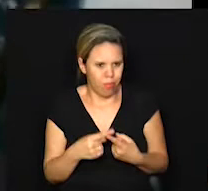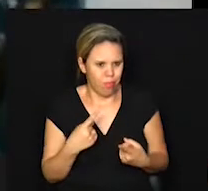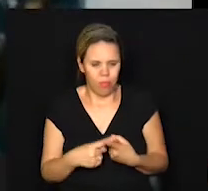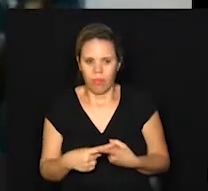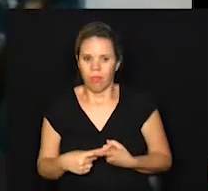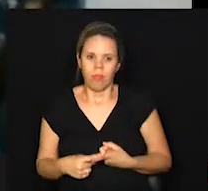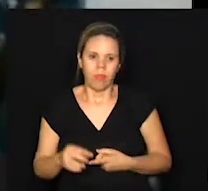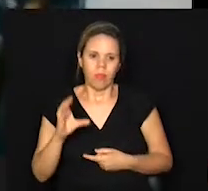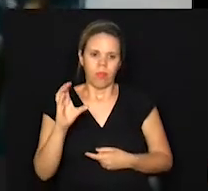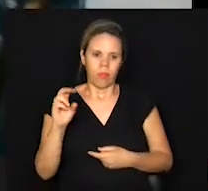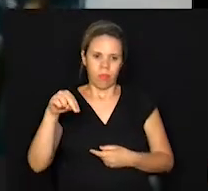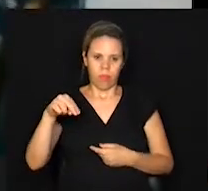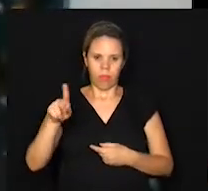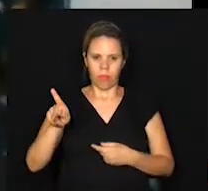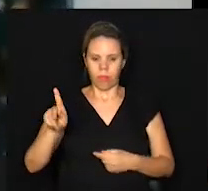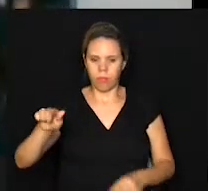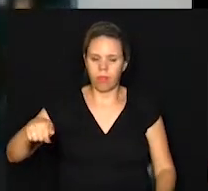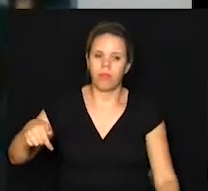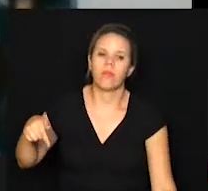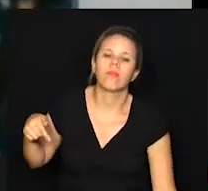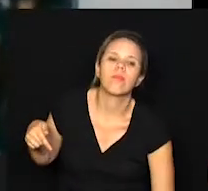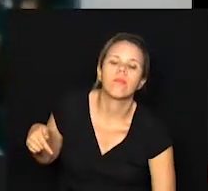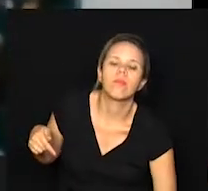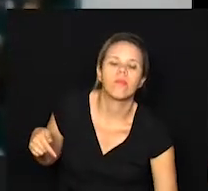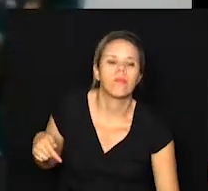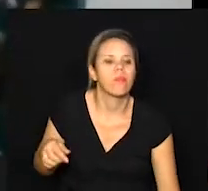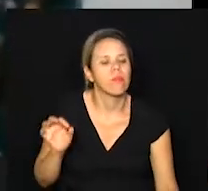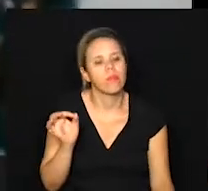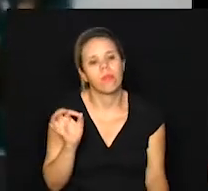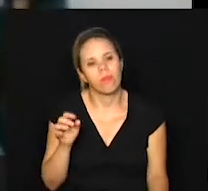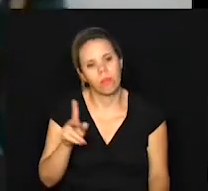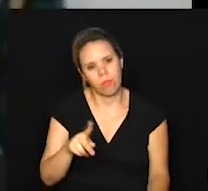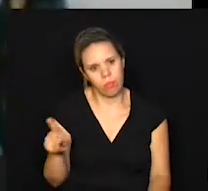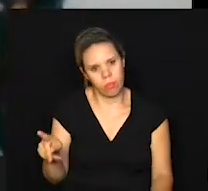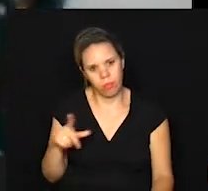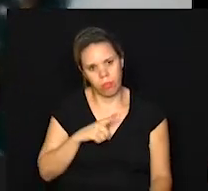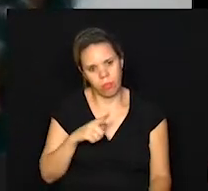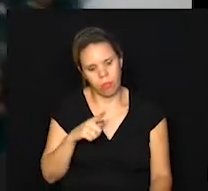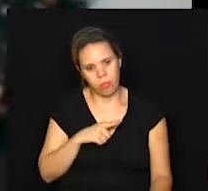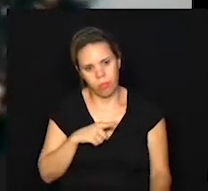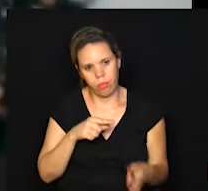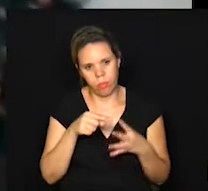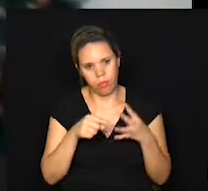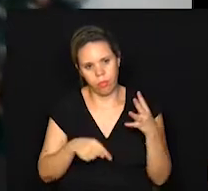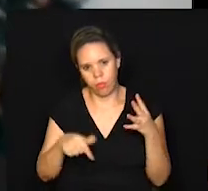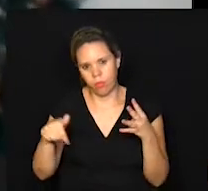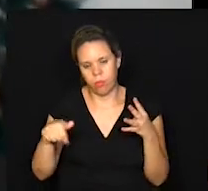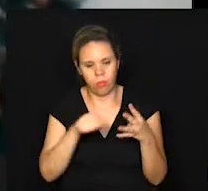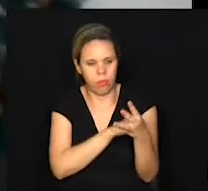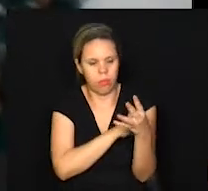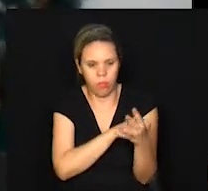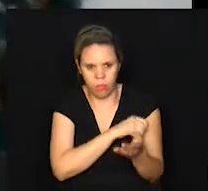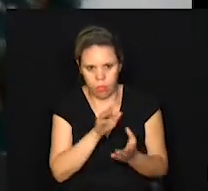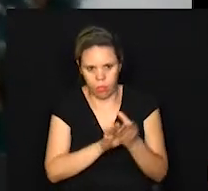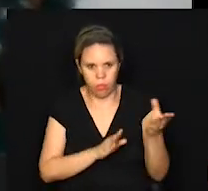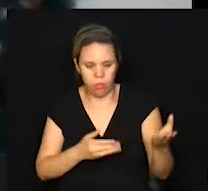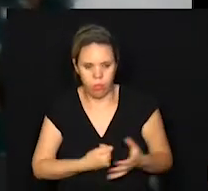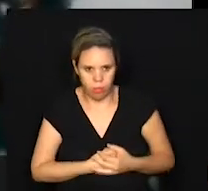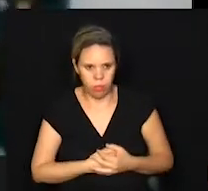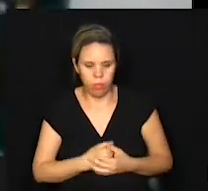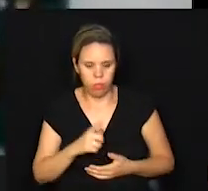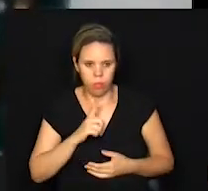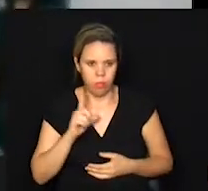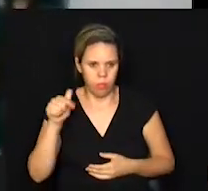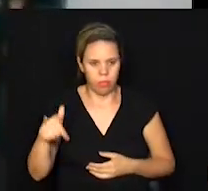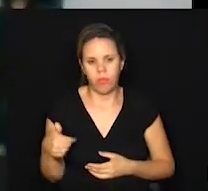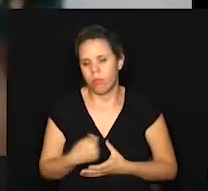CNPq estabelece que o ideal é que o professor tenha entre 4 e 7 alunos a serem orientados. Eu tinha